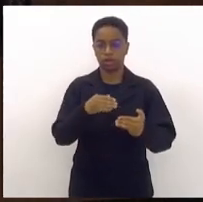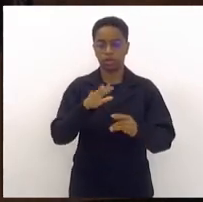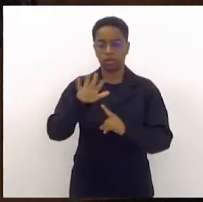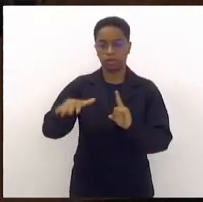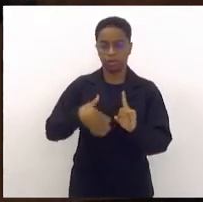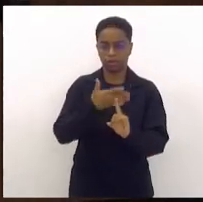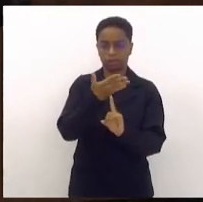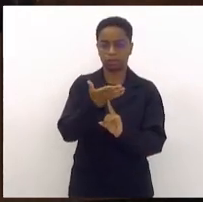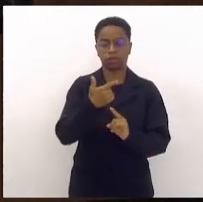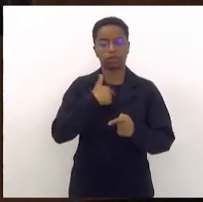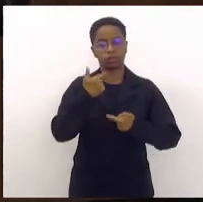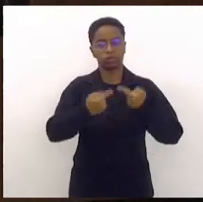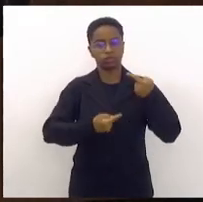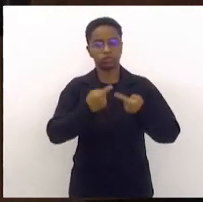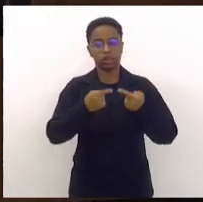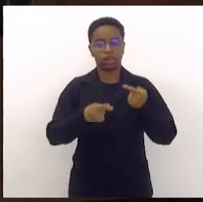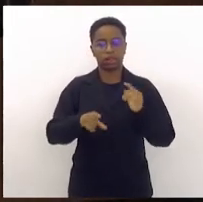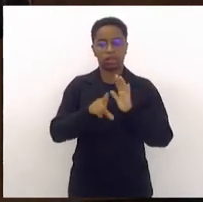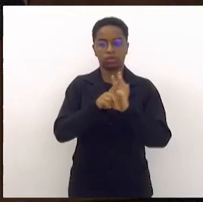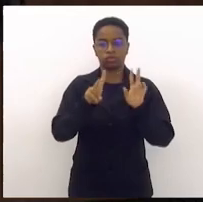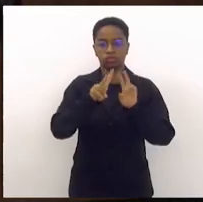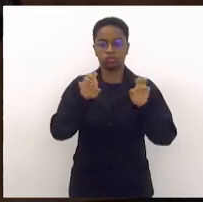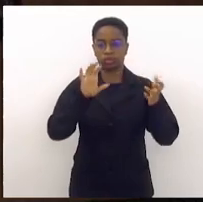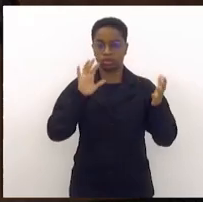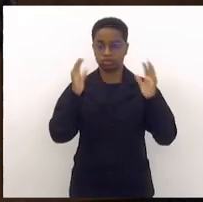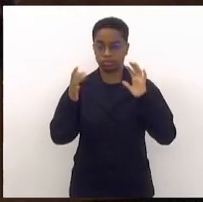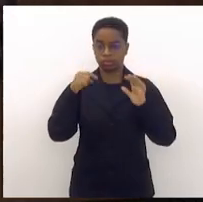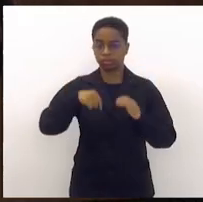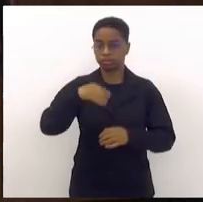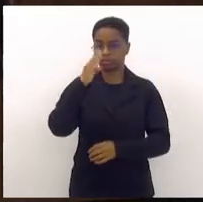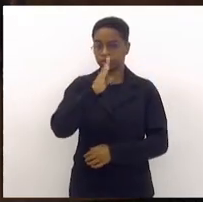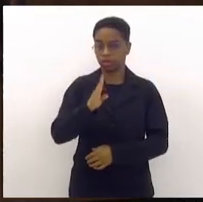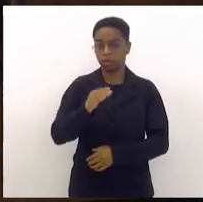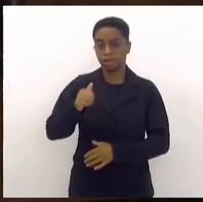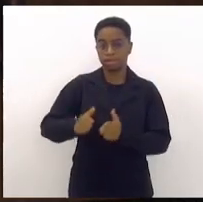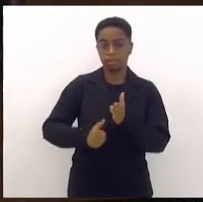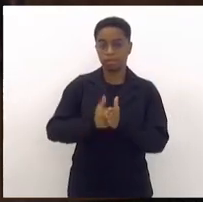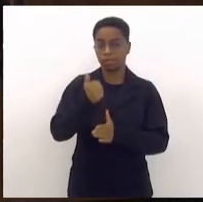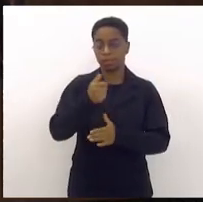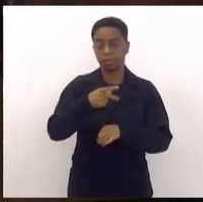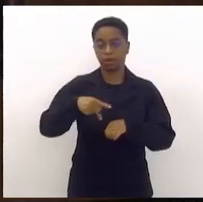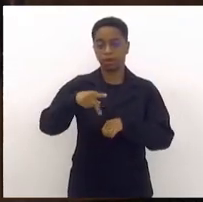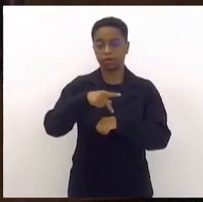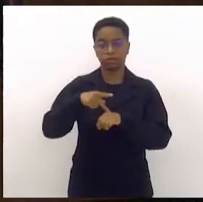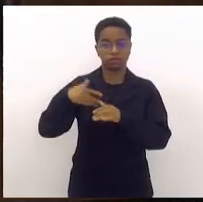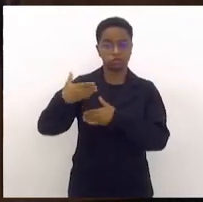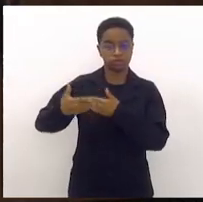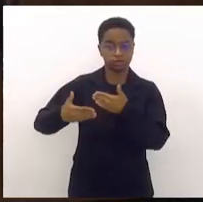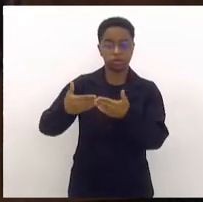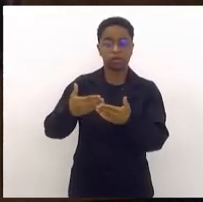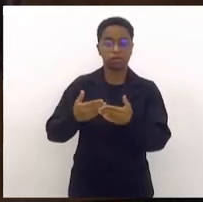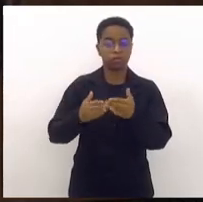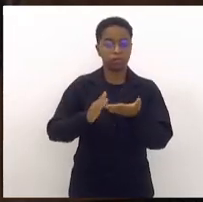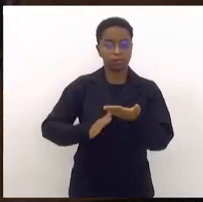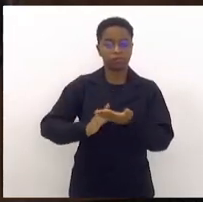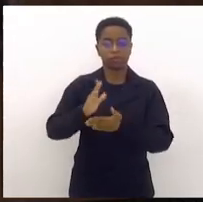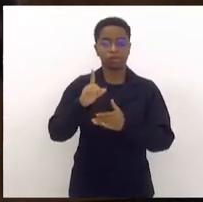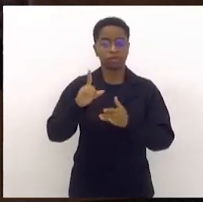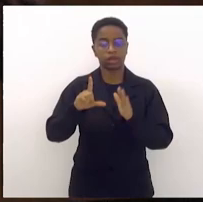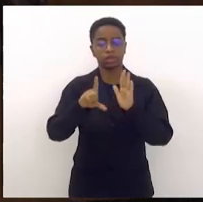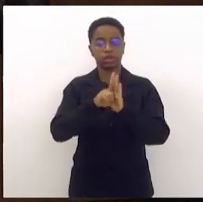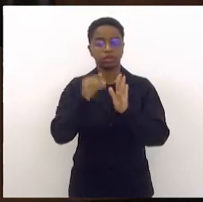por exemplo, uma lei de clima, o Brasil foi o primeiro país em desenvolvimento a aprovar uma lei para redução das